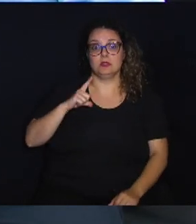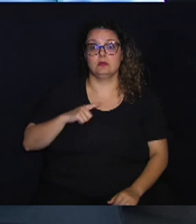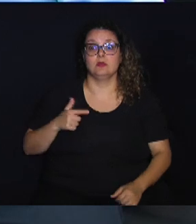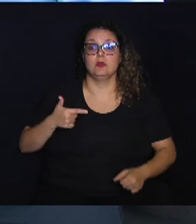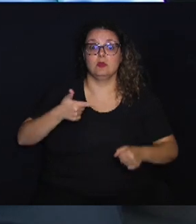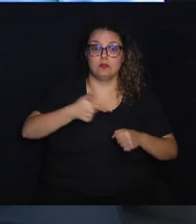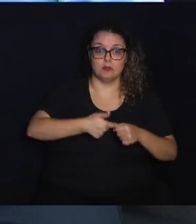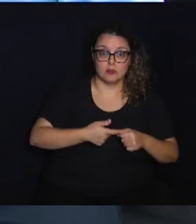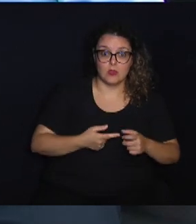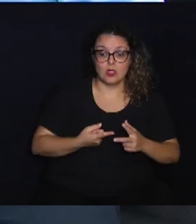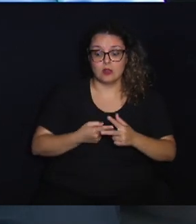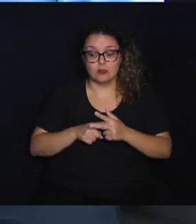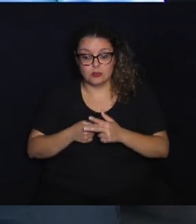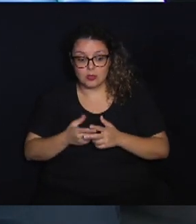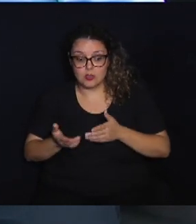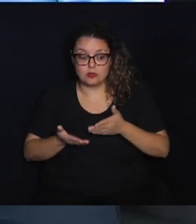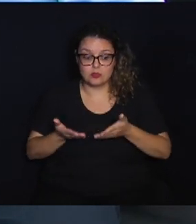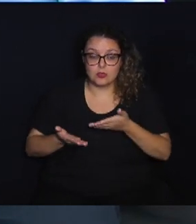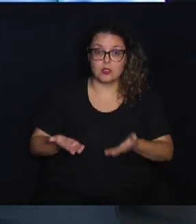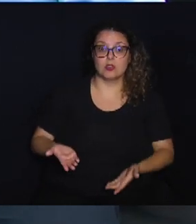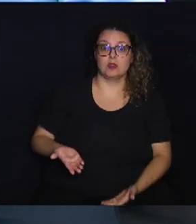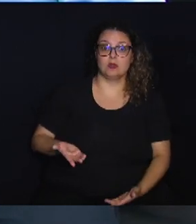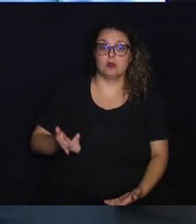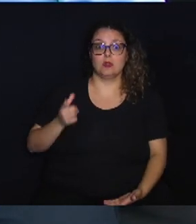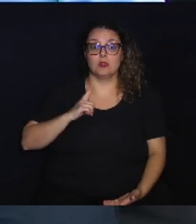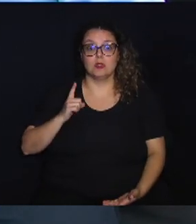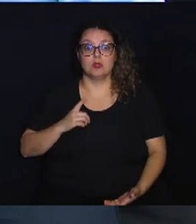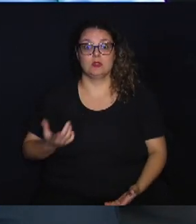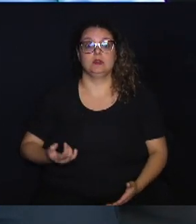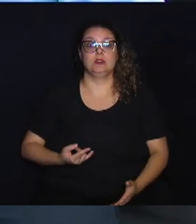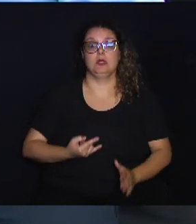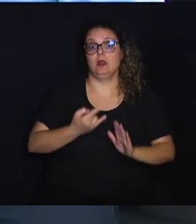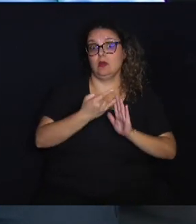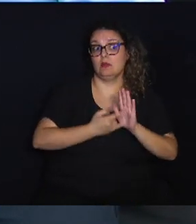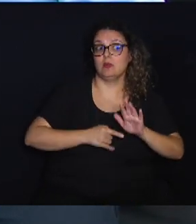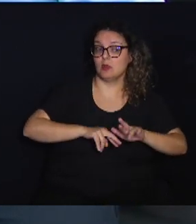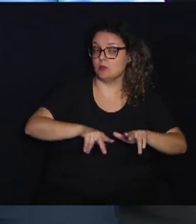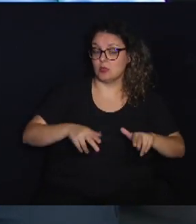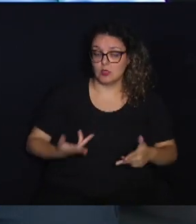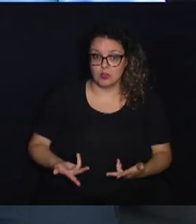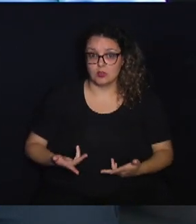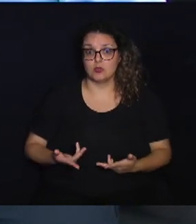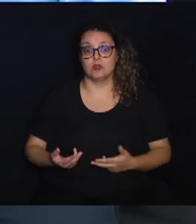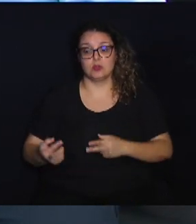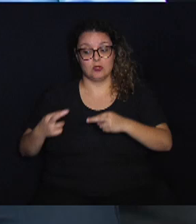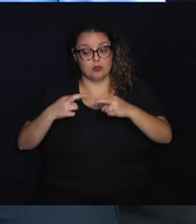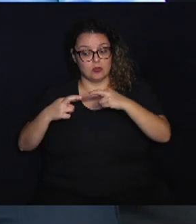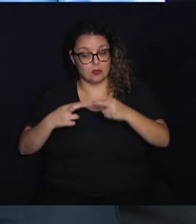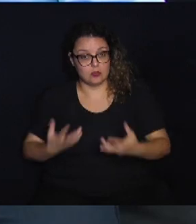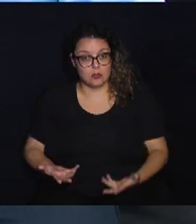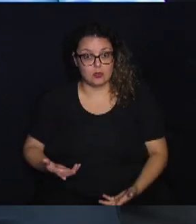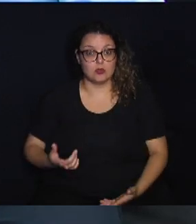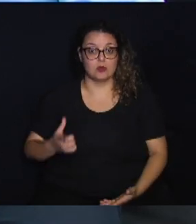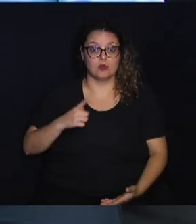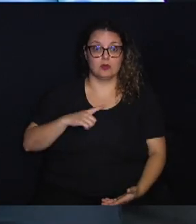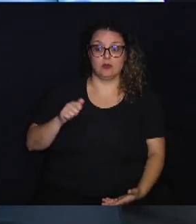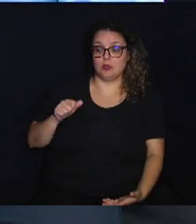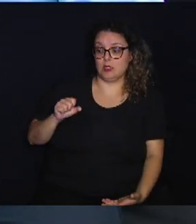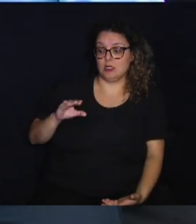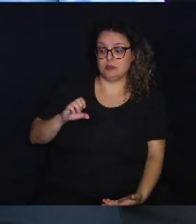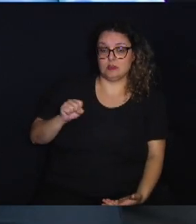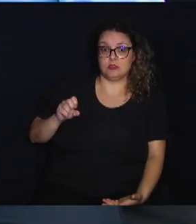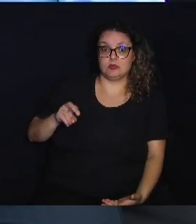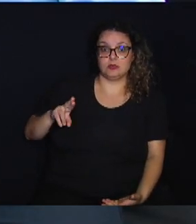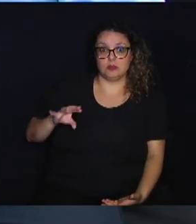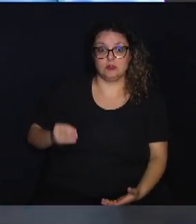tem manutenção, tem a questão da documentação, tem a questão da fiscalização, tem os acessórios de